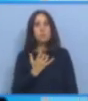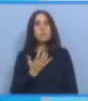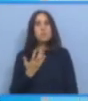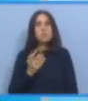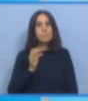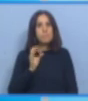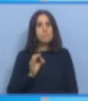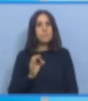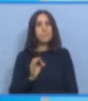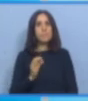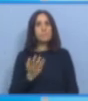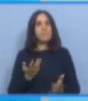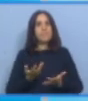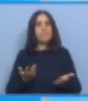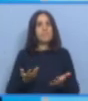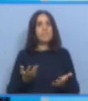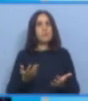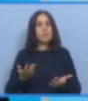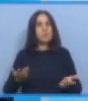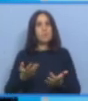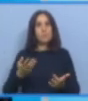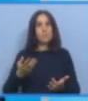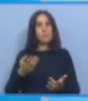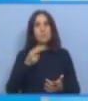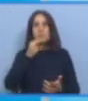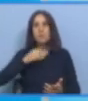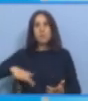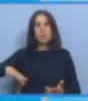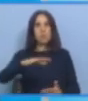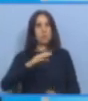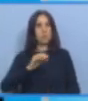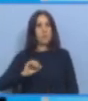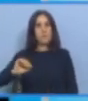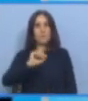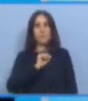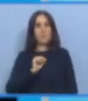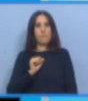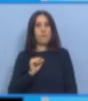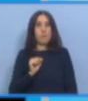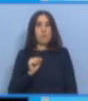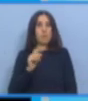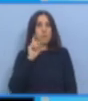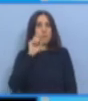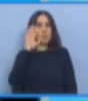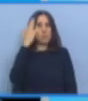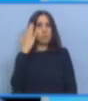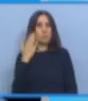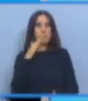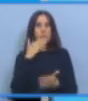daquilo que é o nosso território, que é